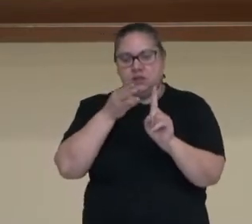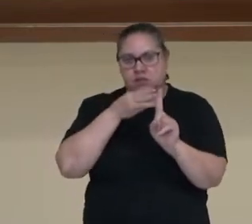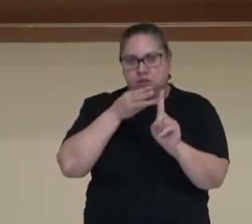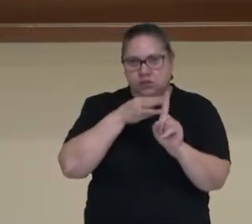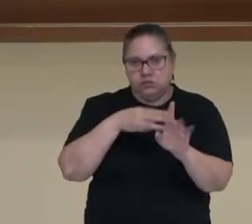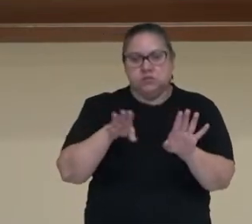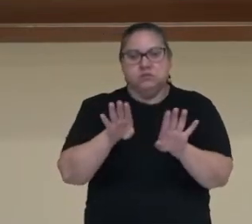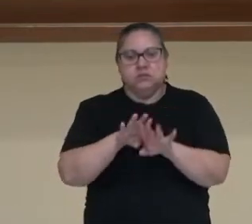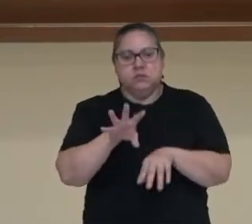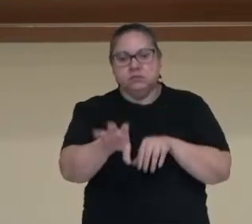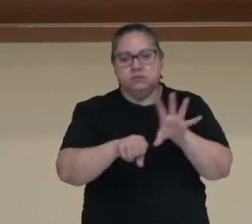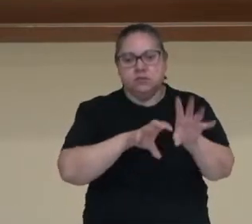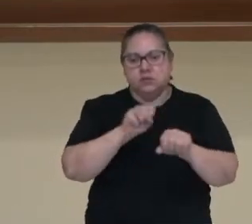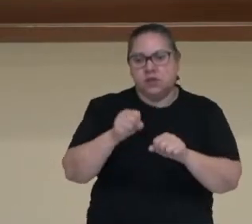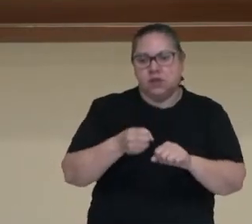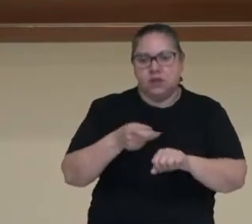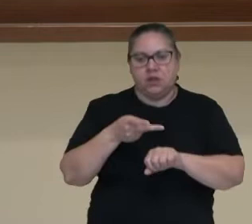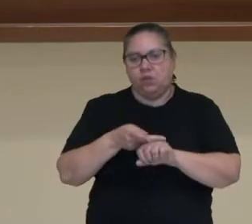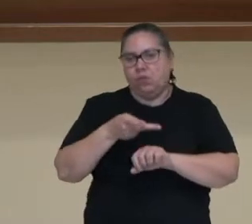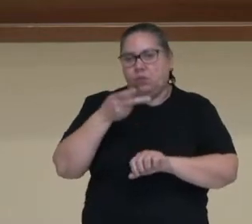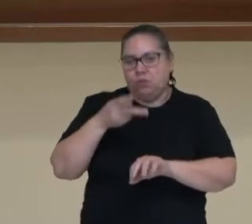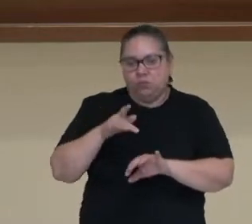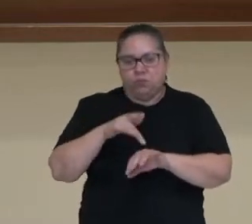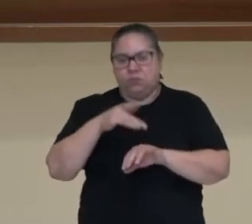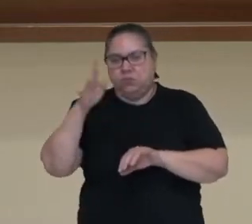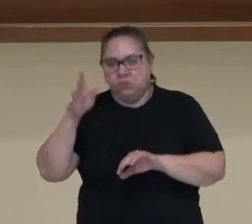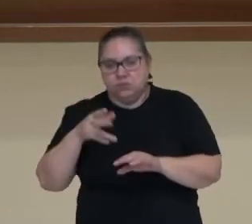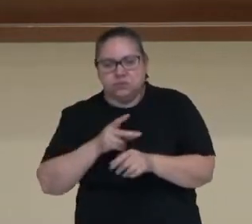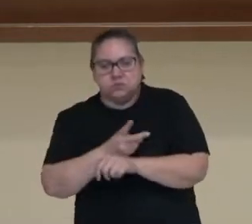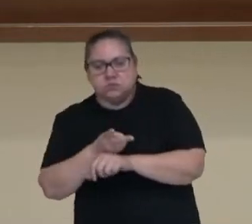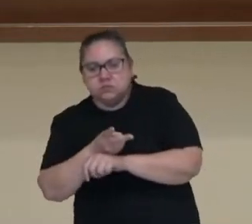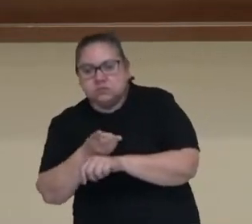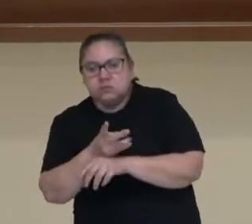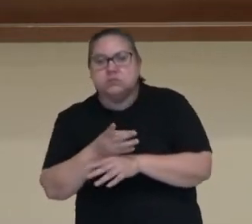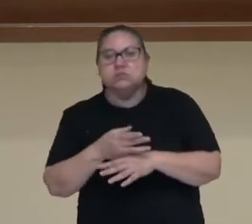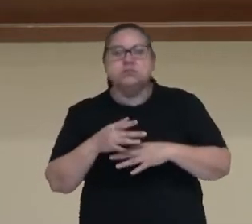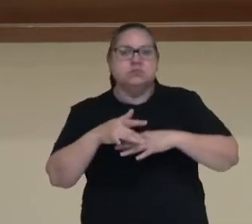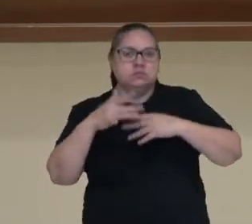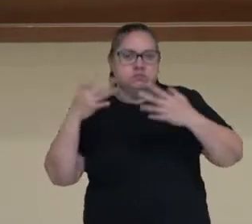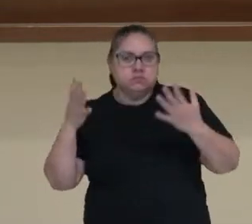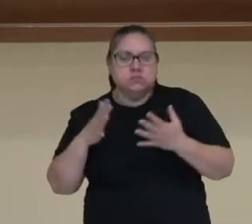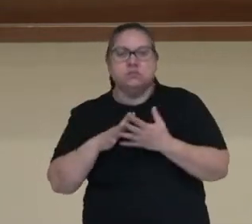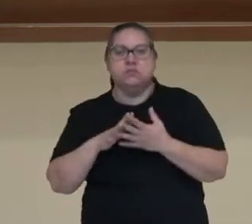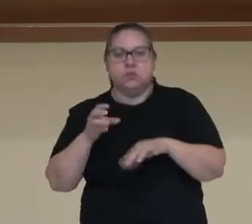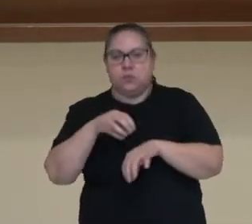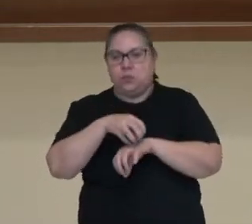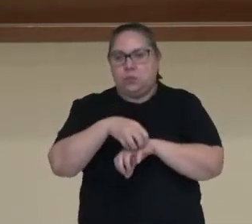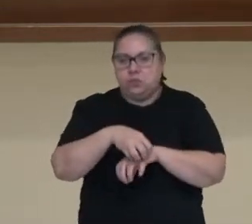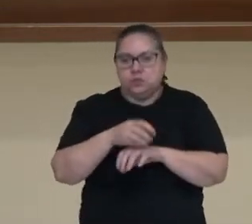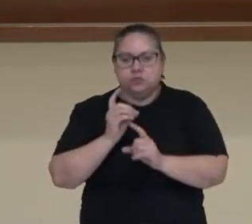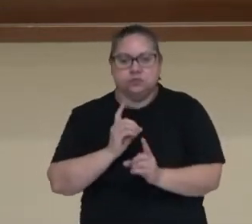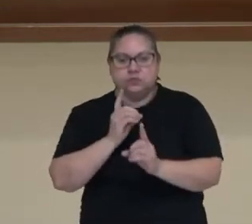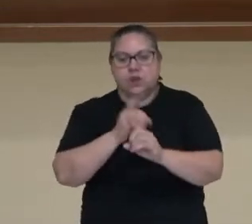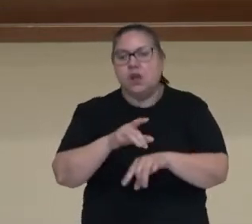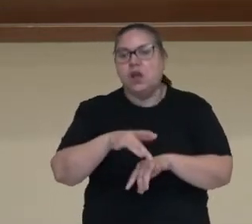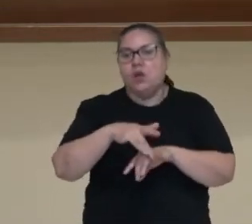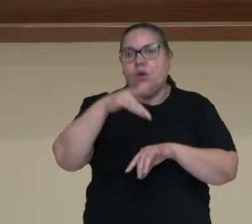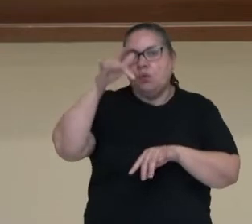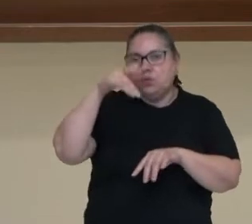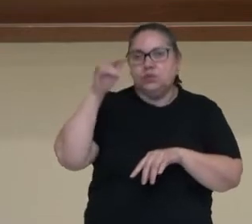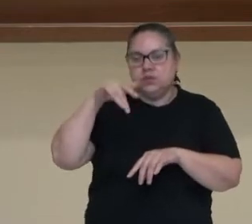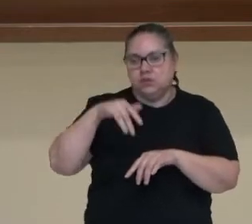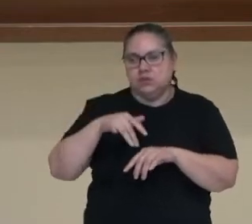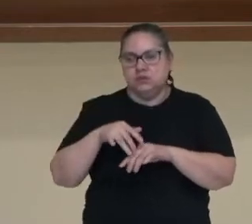buscar matérias, né, metais preciosos, na busca da descoberta de metais preciosos. Tanto que são eles quem vão descobrir o ouro, né, a